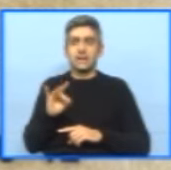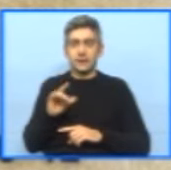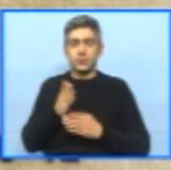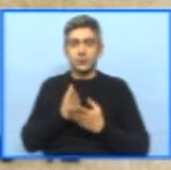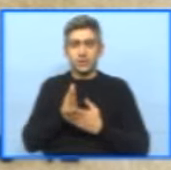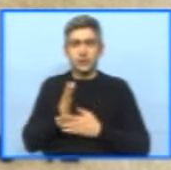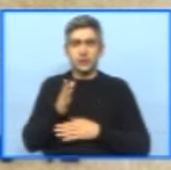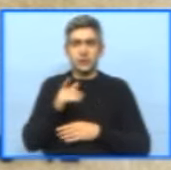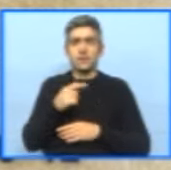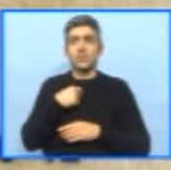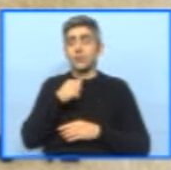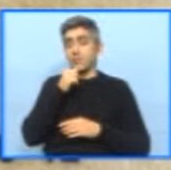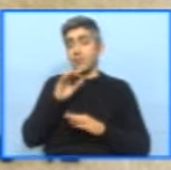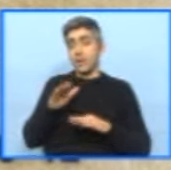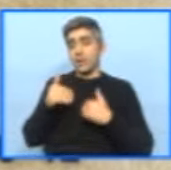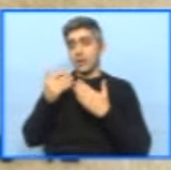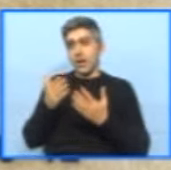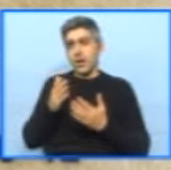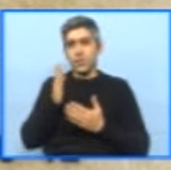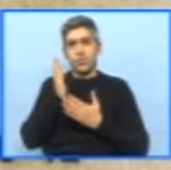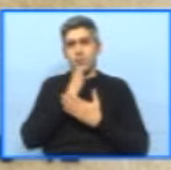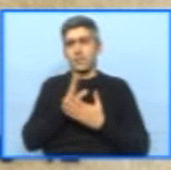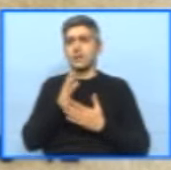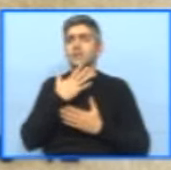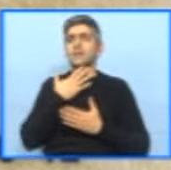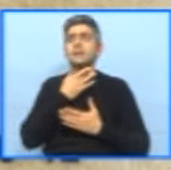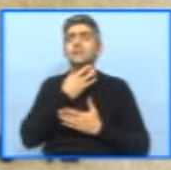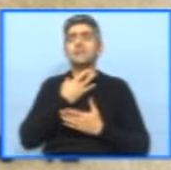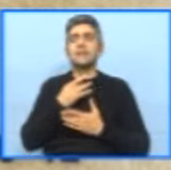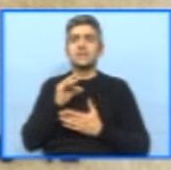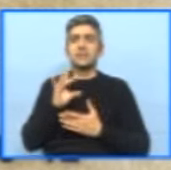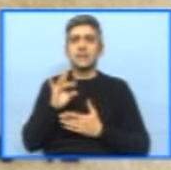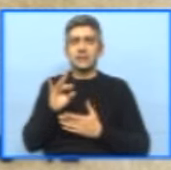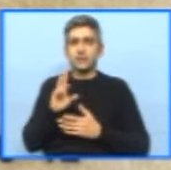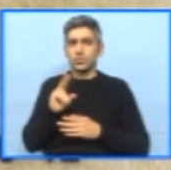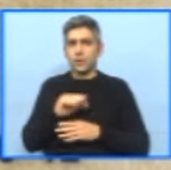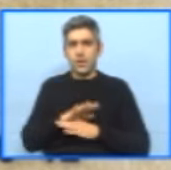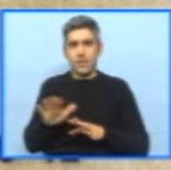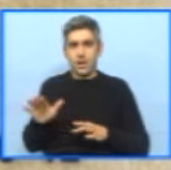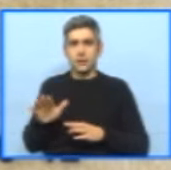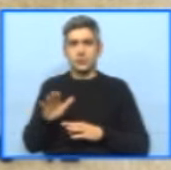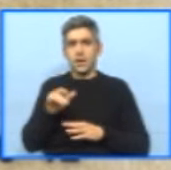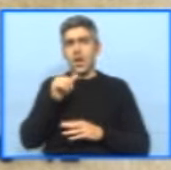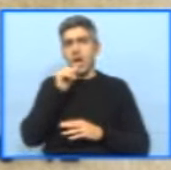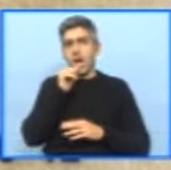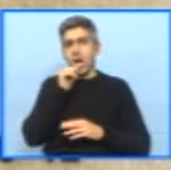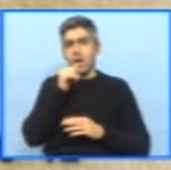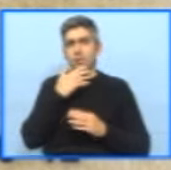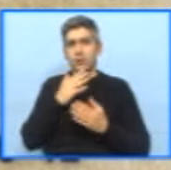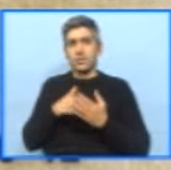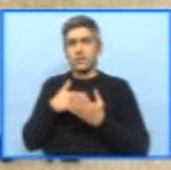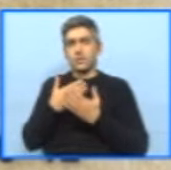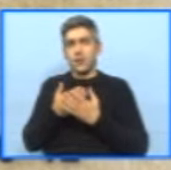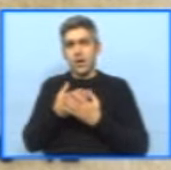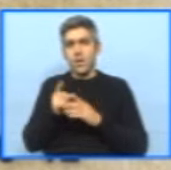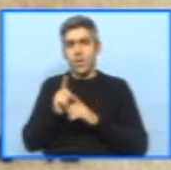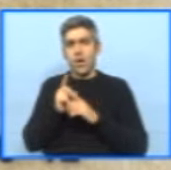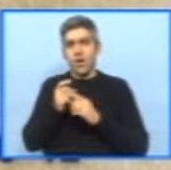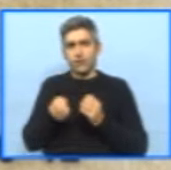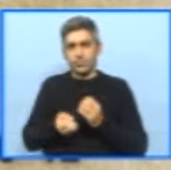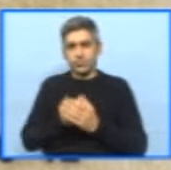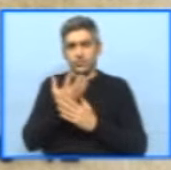beber da água que eu lhe der, nunca mais terá sede. A água que eu lhe der tornar-se-á nele uma nascente